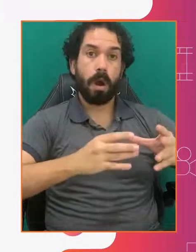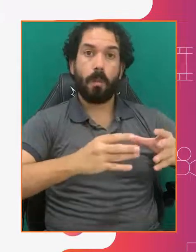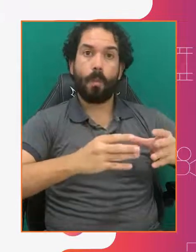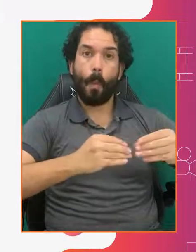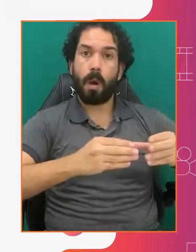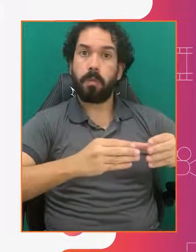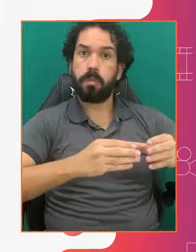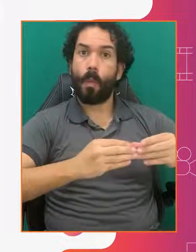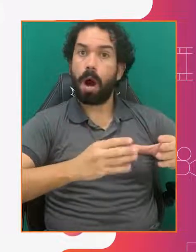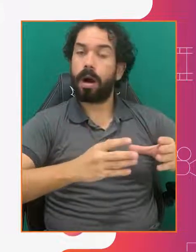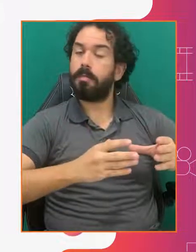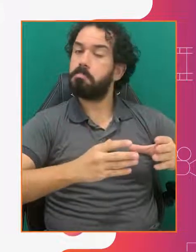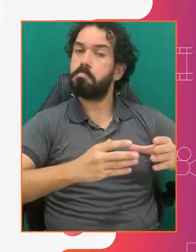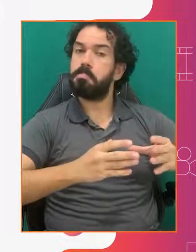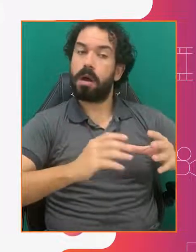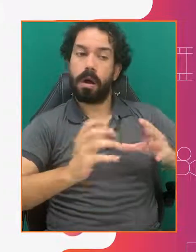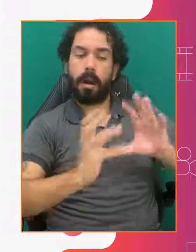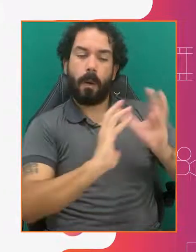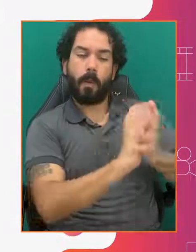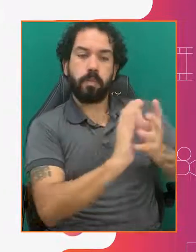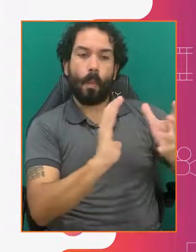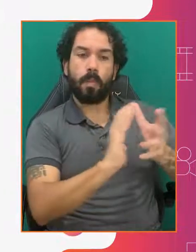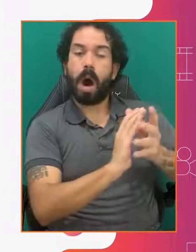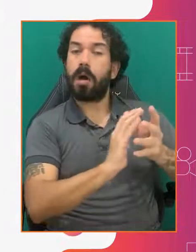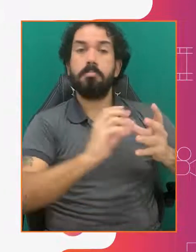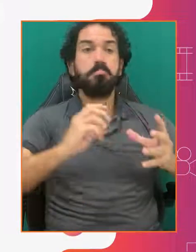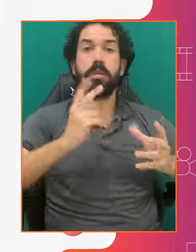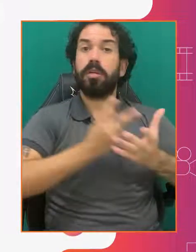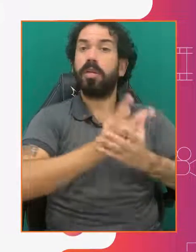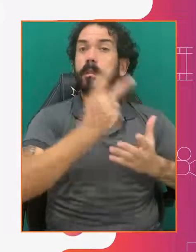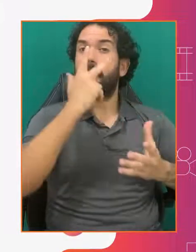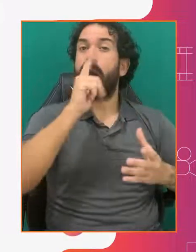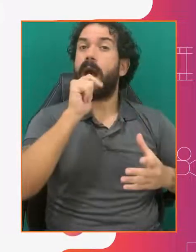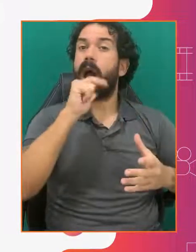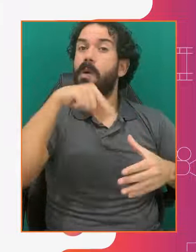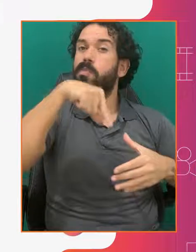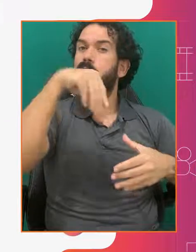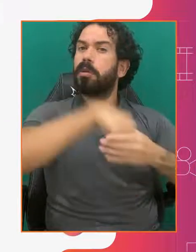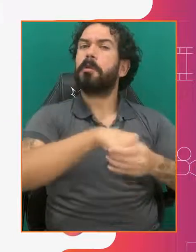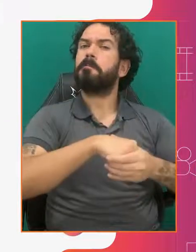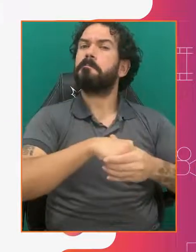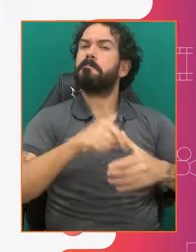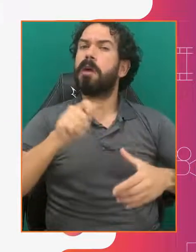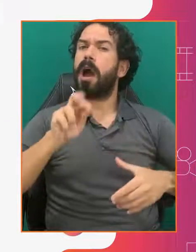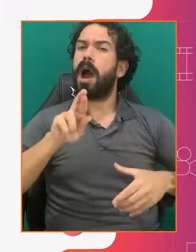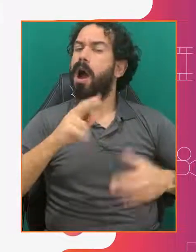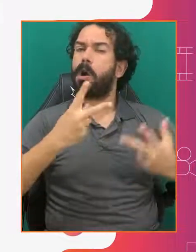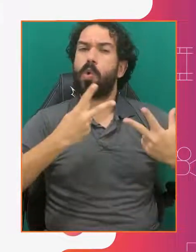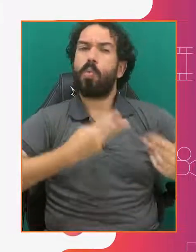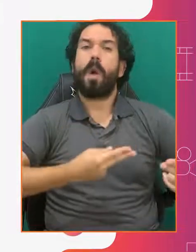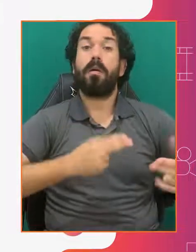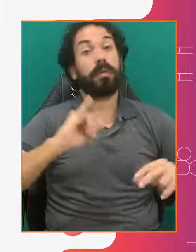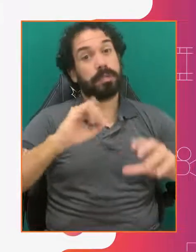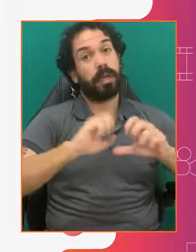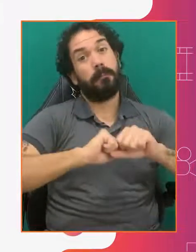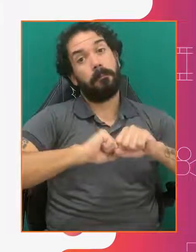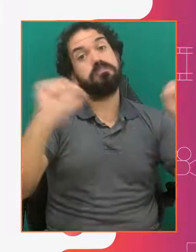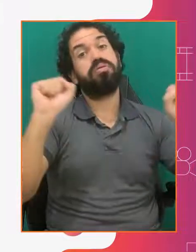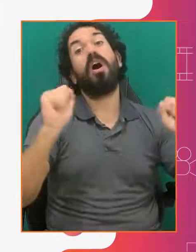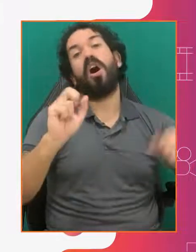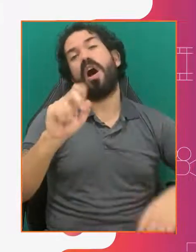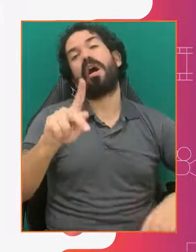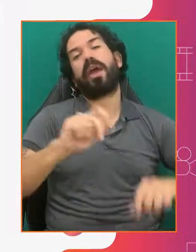ela, brincar com ela sempre vai ter a mesma quantidade de água e de ar dentro dela, a não ser que ela estoure,